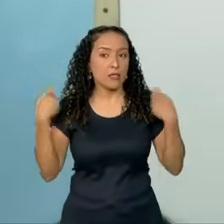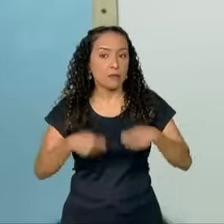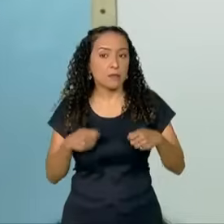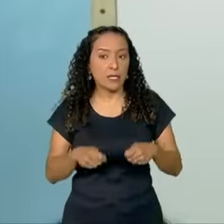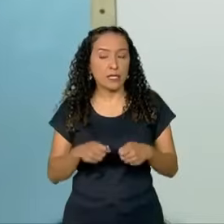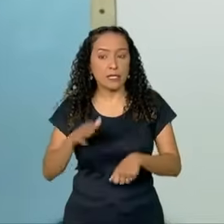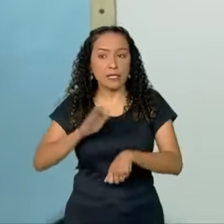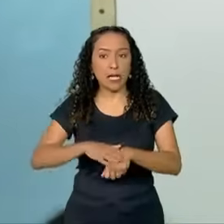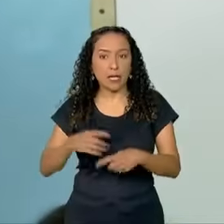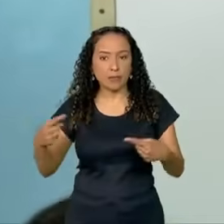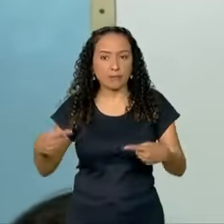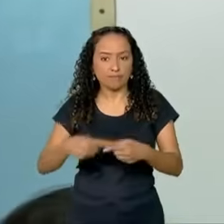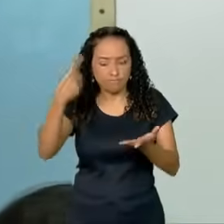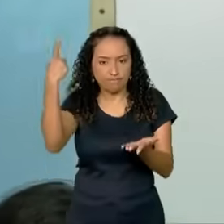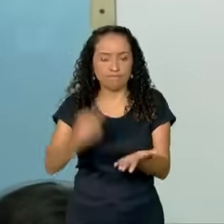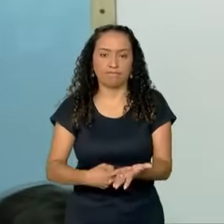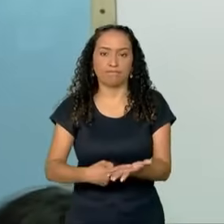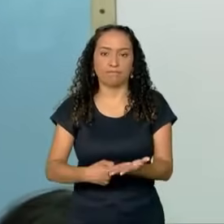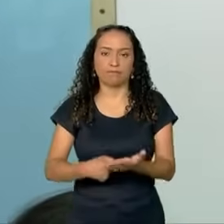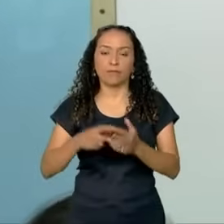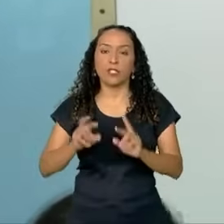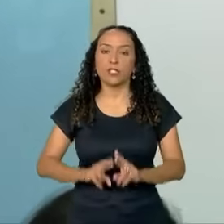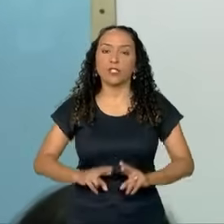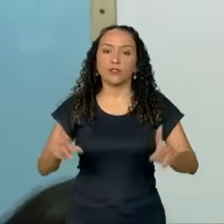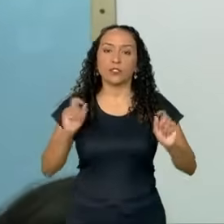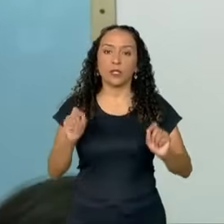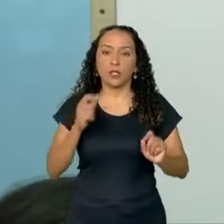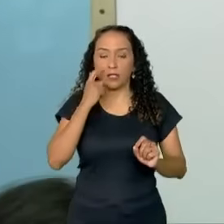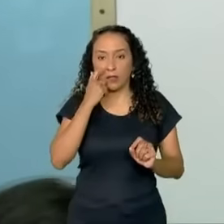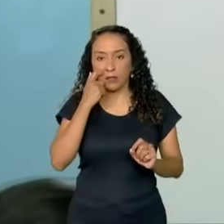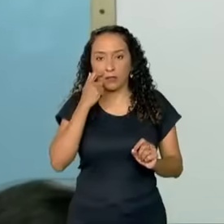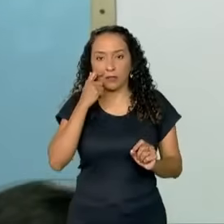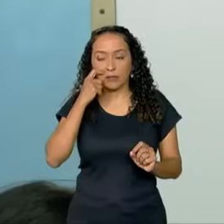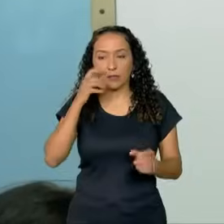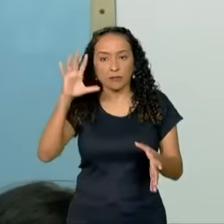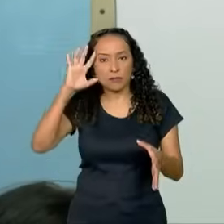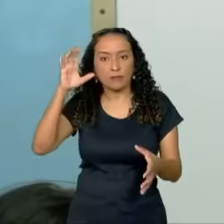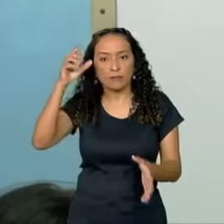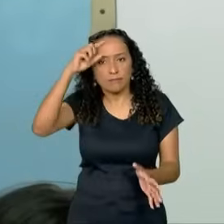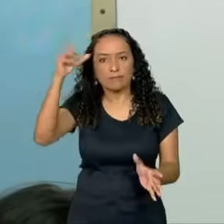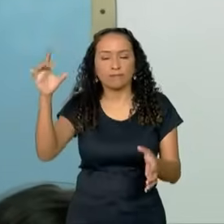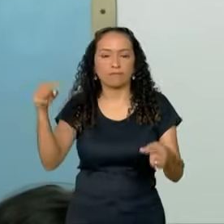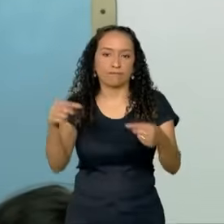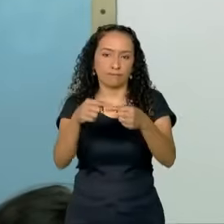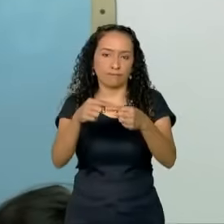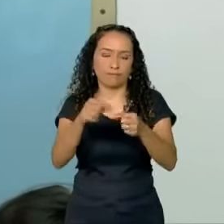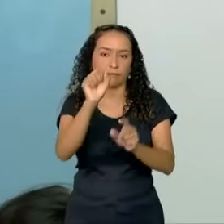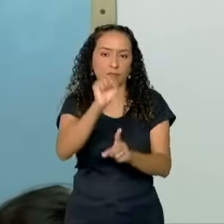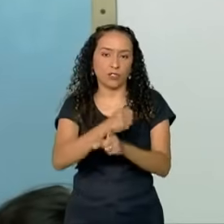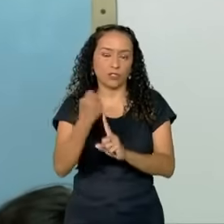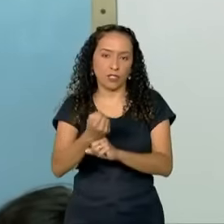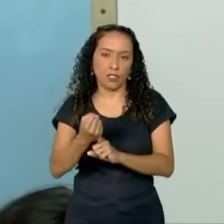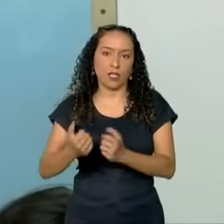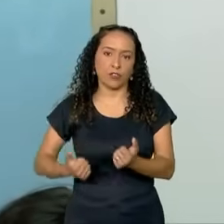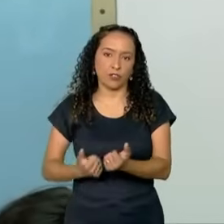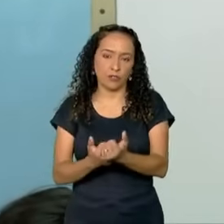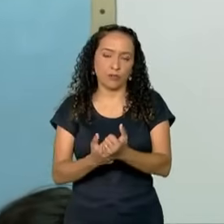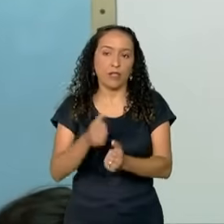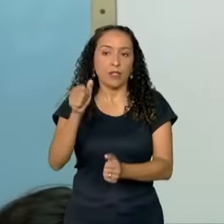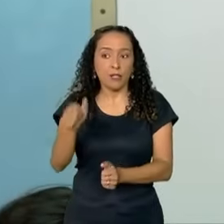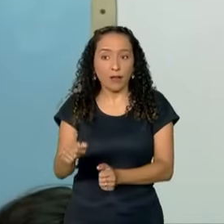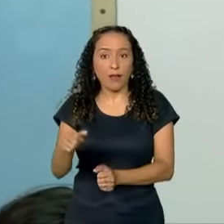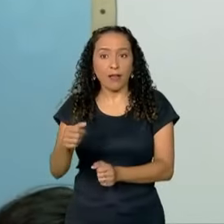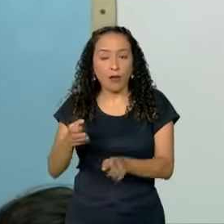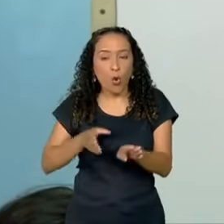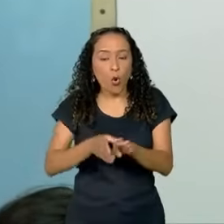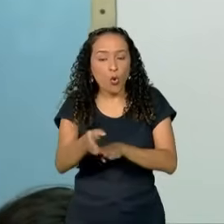estar comprometidos, diferentes, com os consensos em favor da sociedade. E esta recomendação do presidente